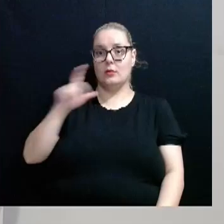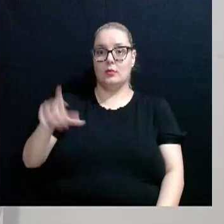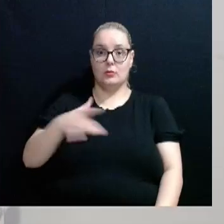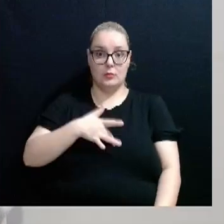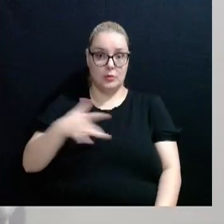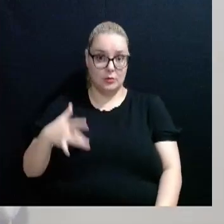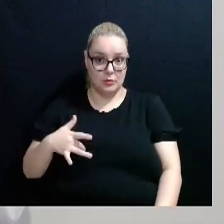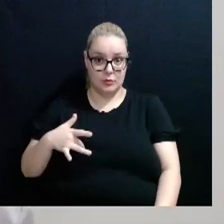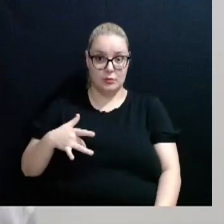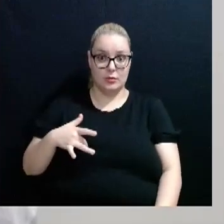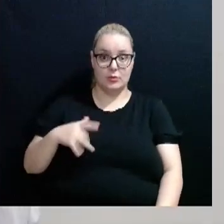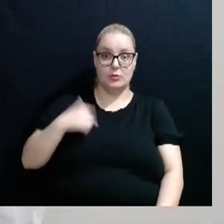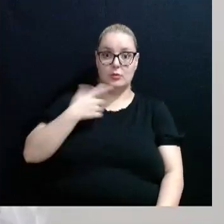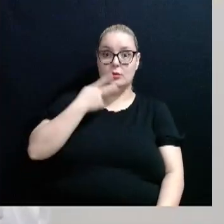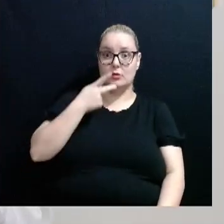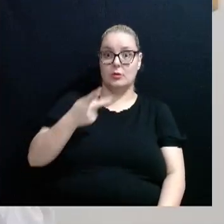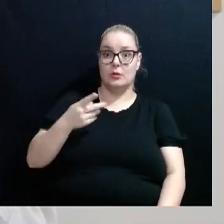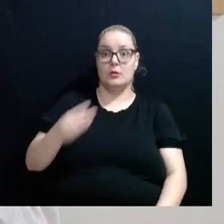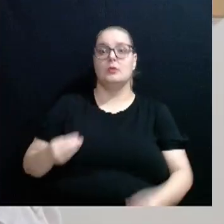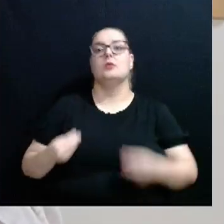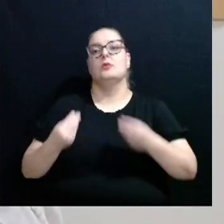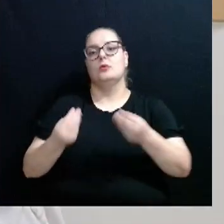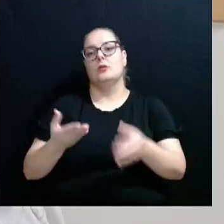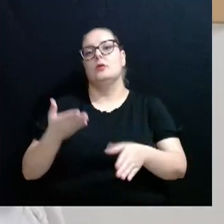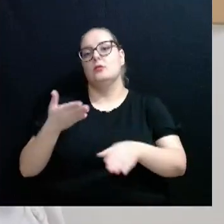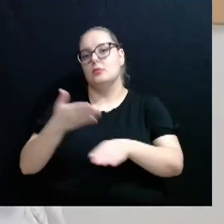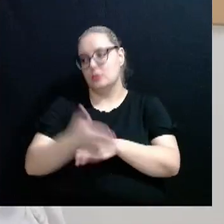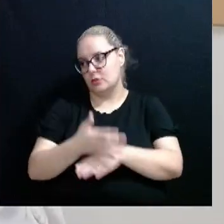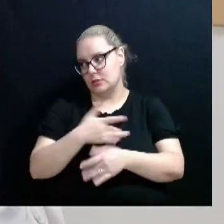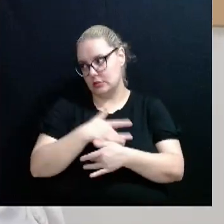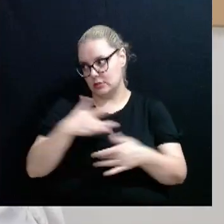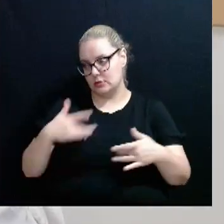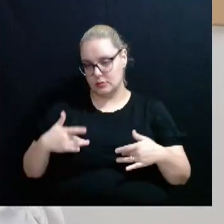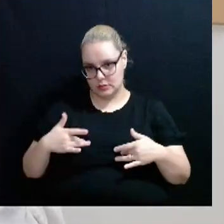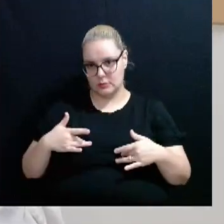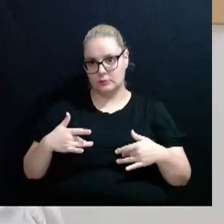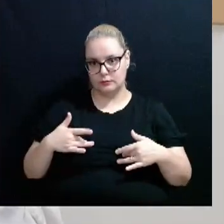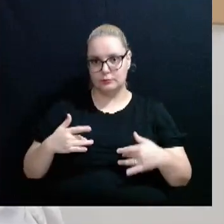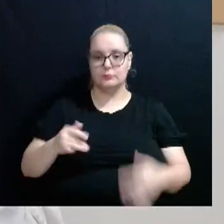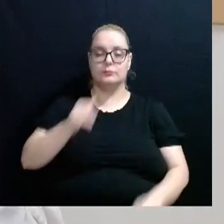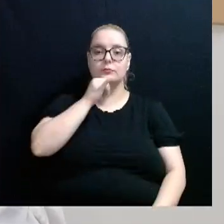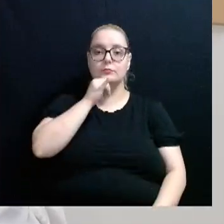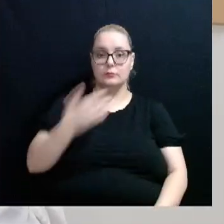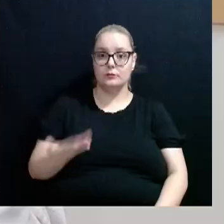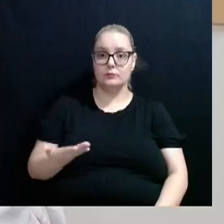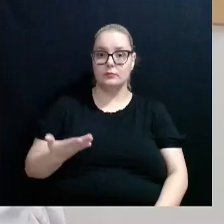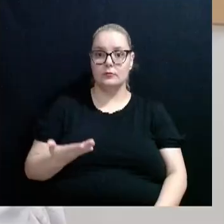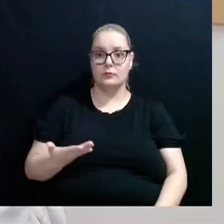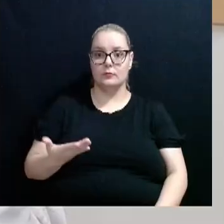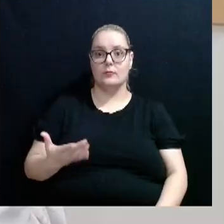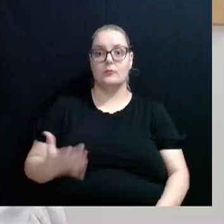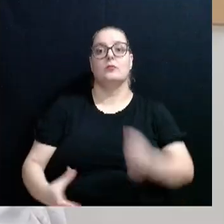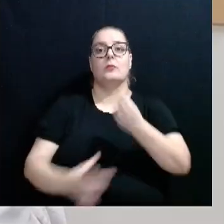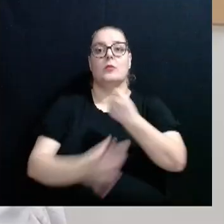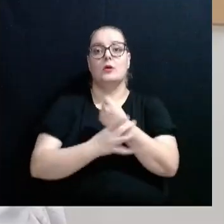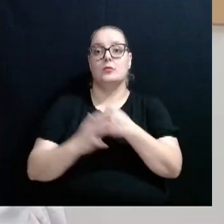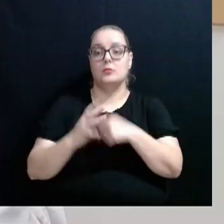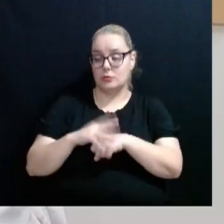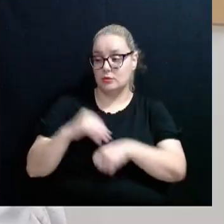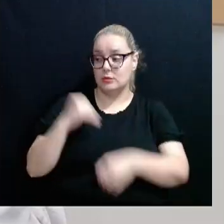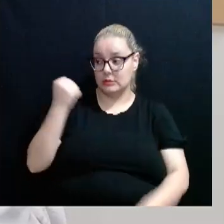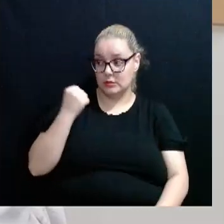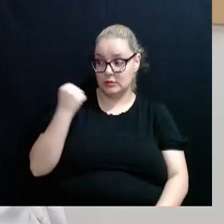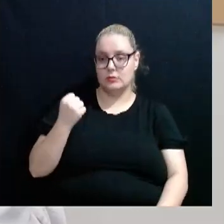saúde é que vai te dar acesso à saúde. Então, por exemplo, no seguro de doenças graves, ele segue